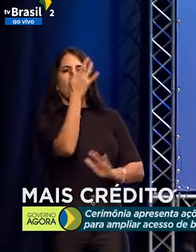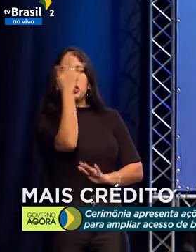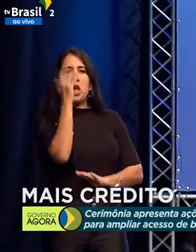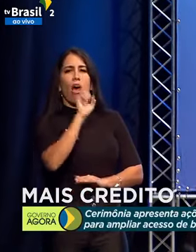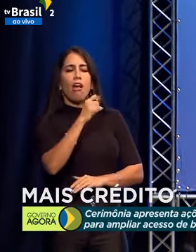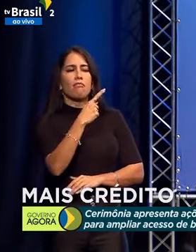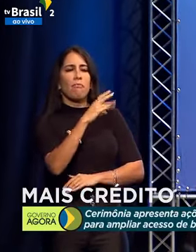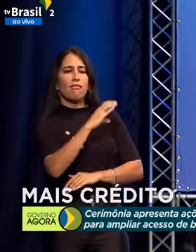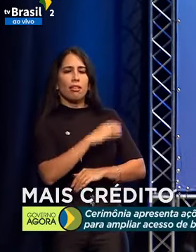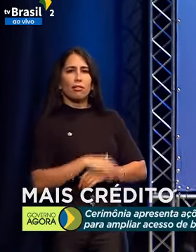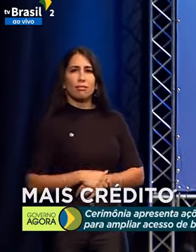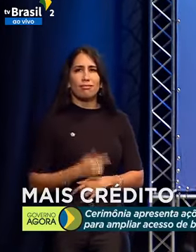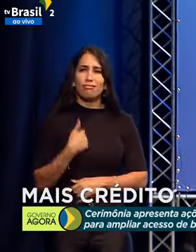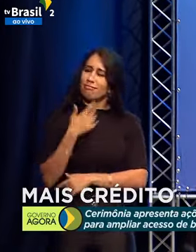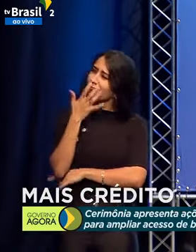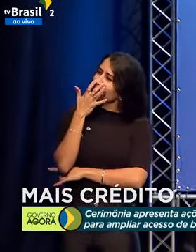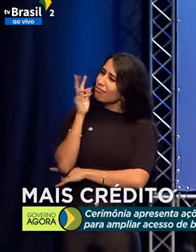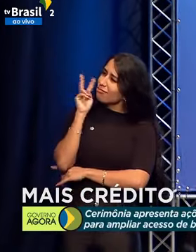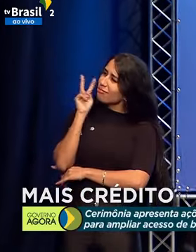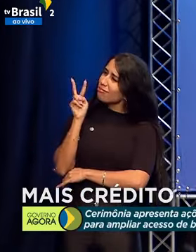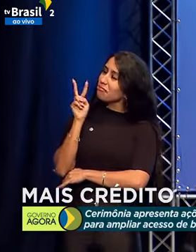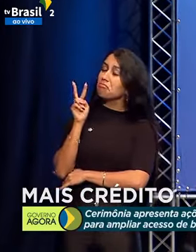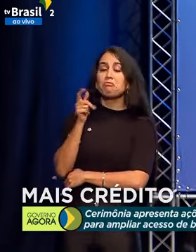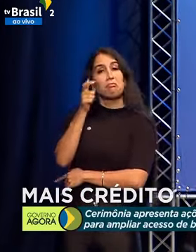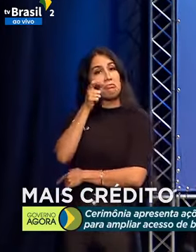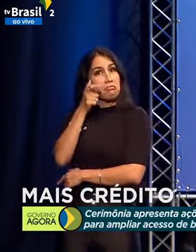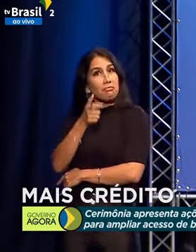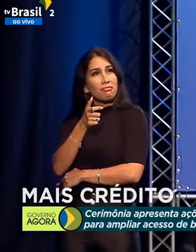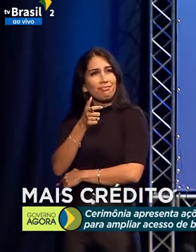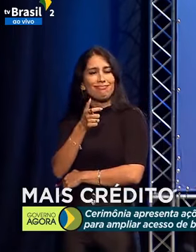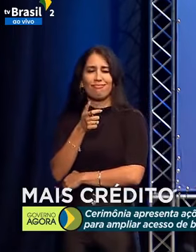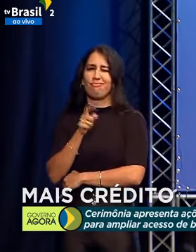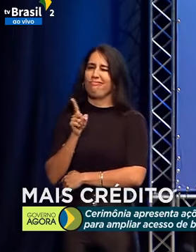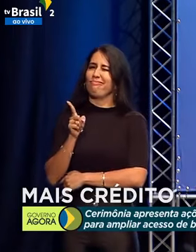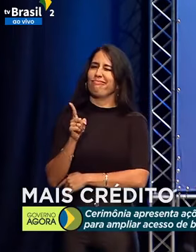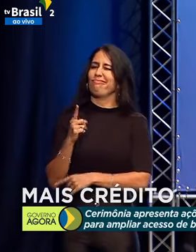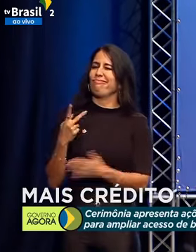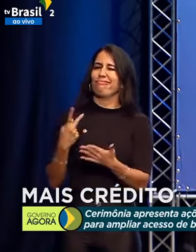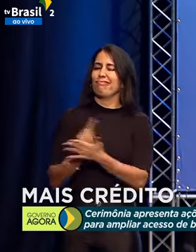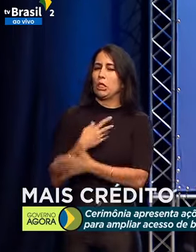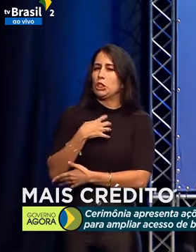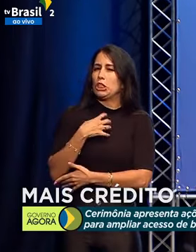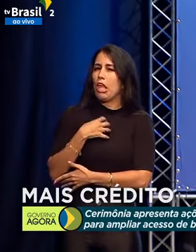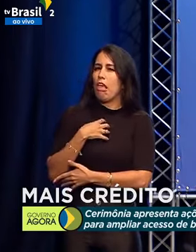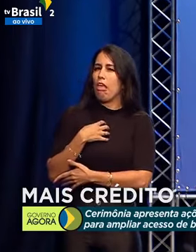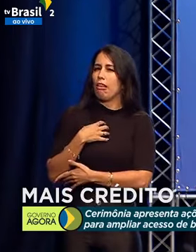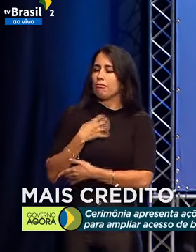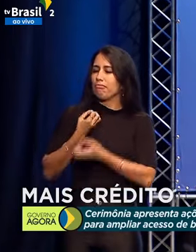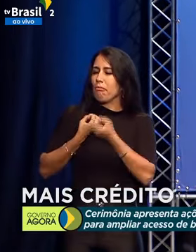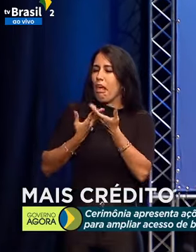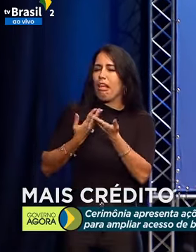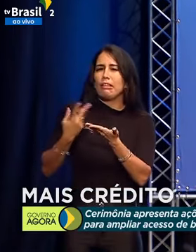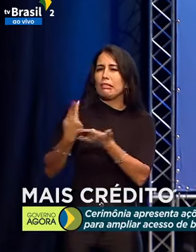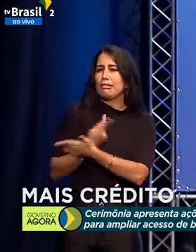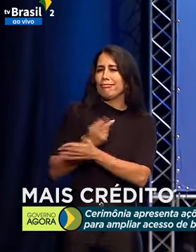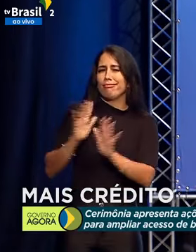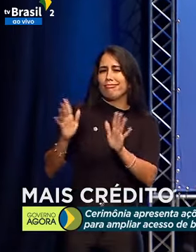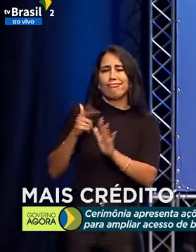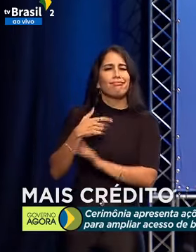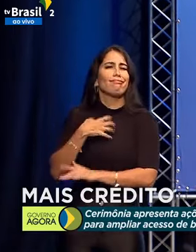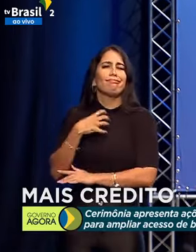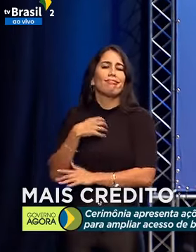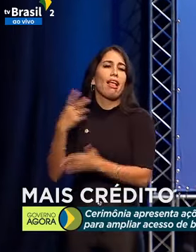Eu achei a ideia interessante, mas o instrumento errado. Por quê? Porque era uma maneira errada de fazer.